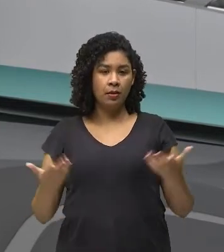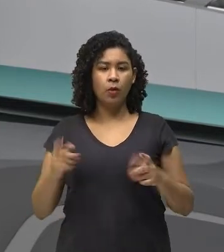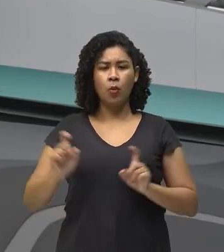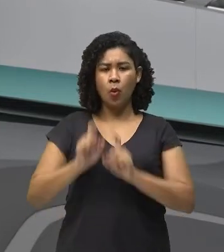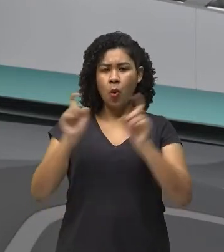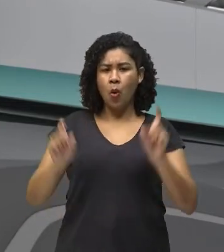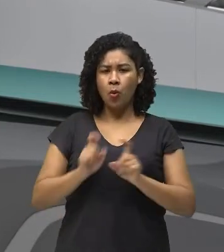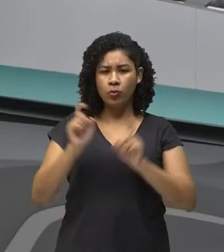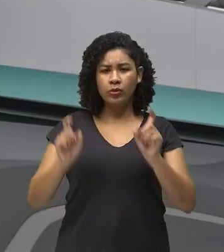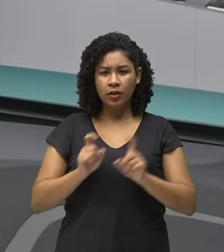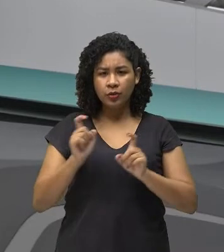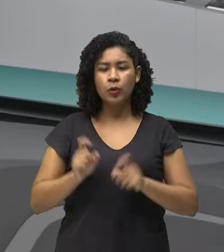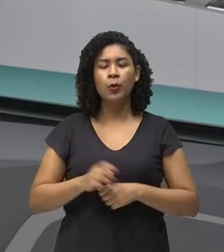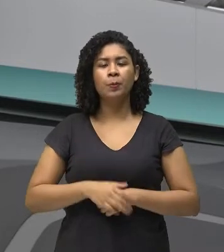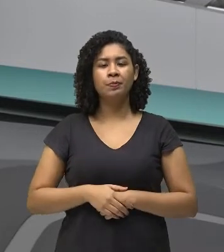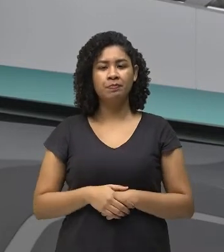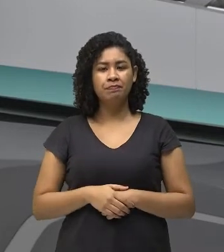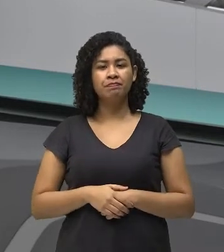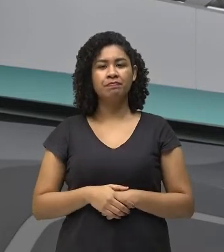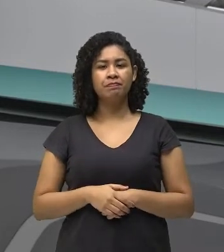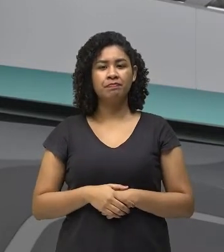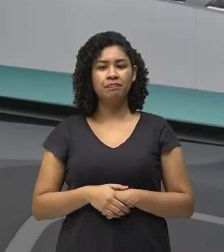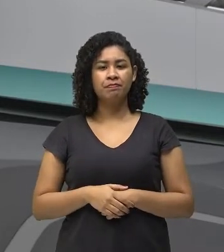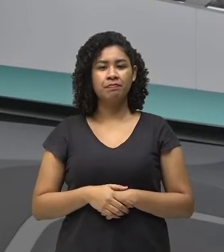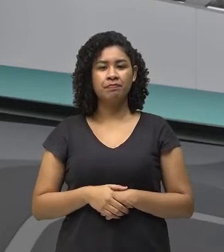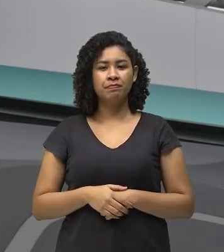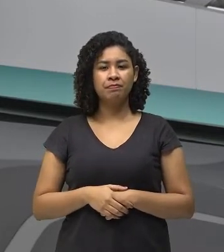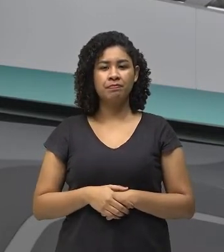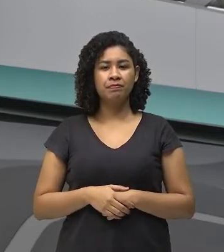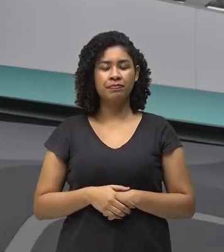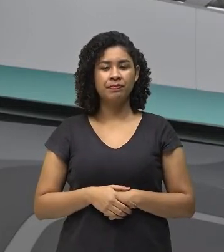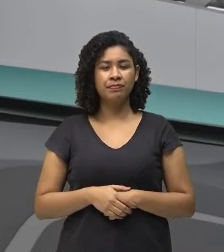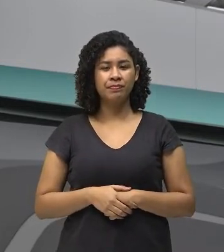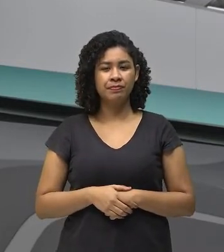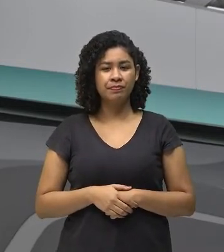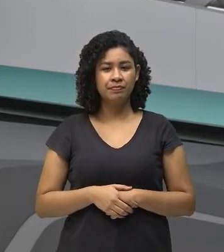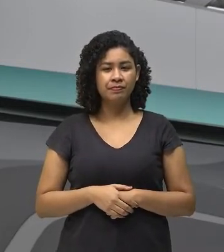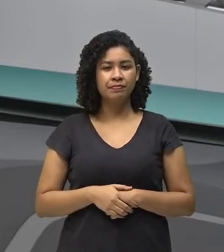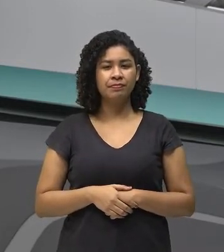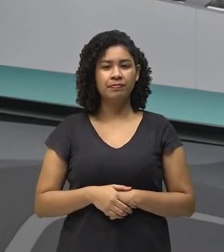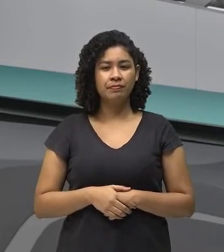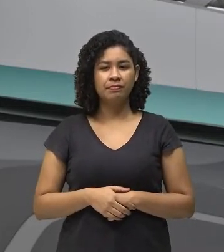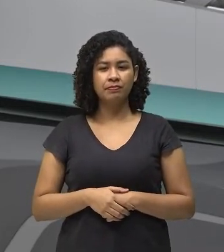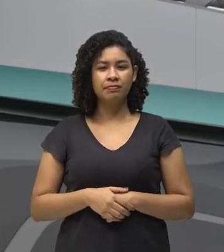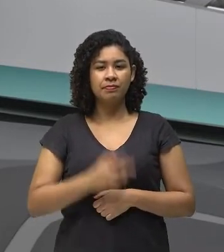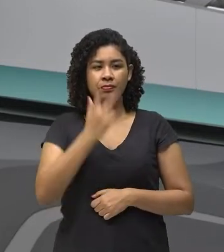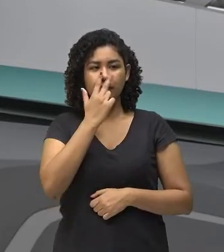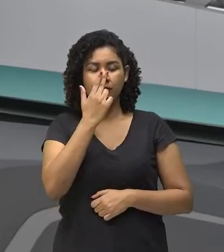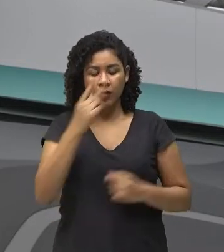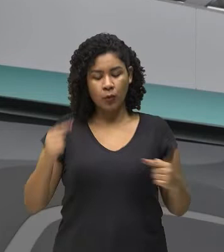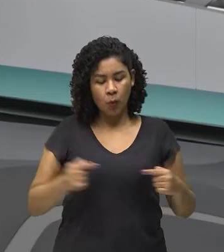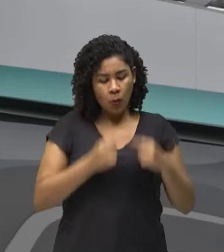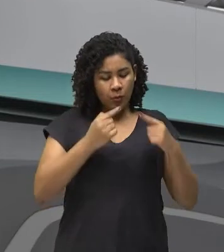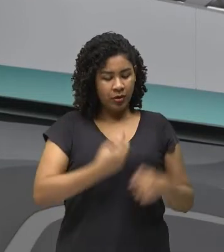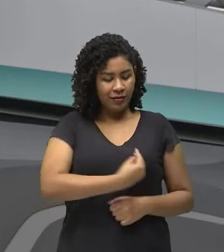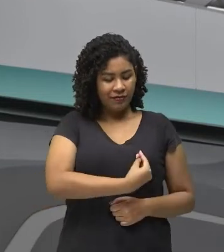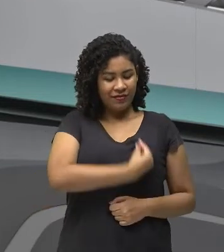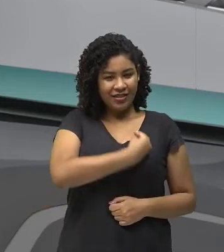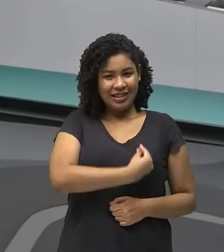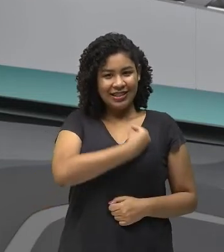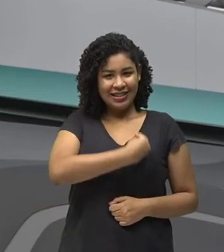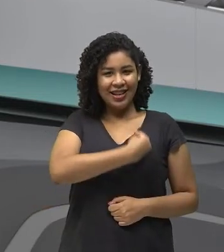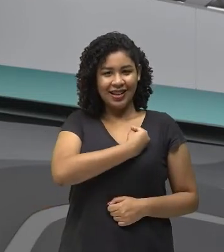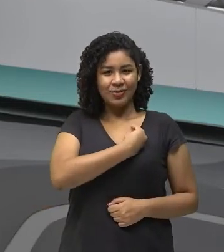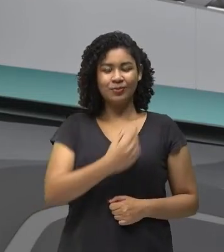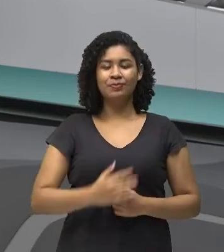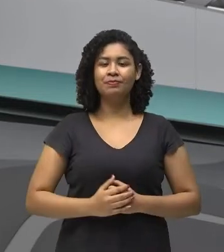vai fazer parte, part of our life, vida, vai fazer parte da nossa vida. In the